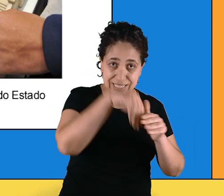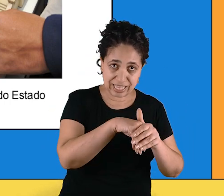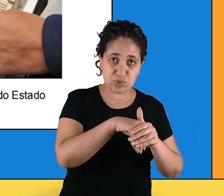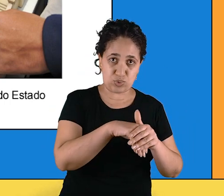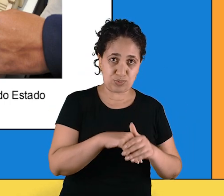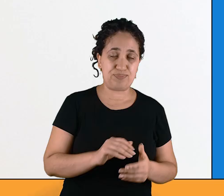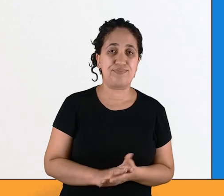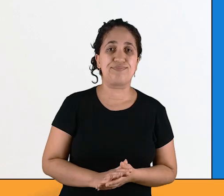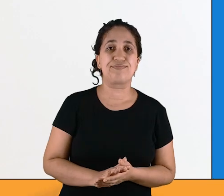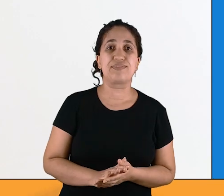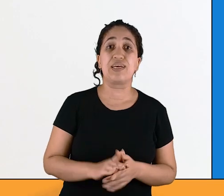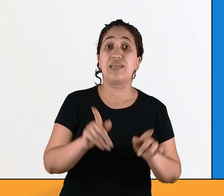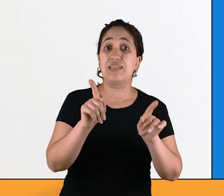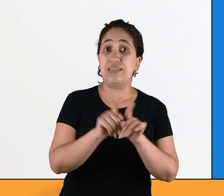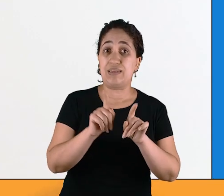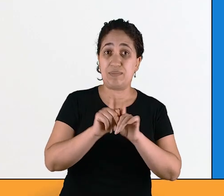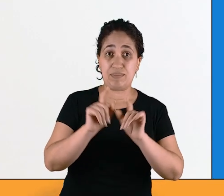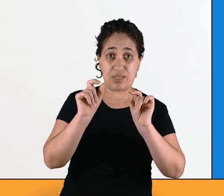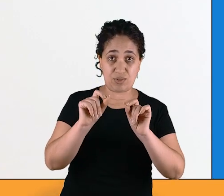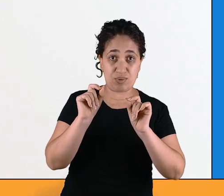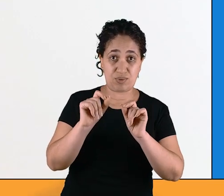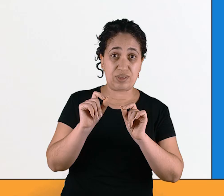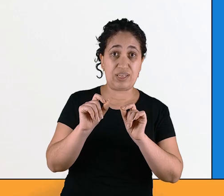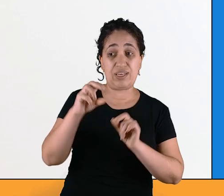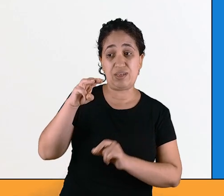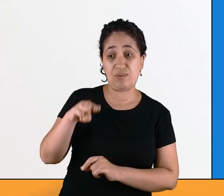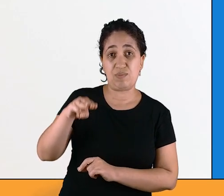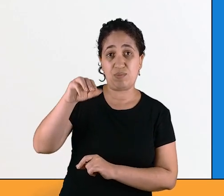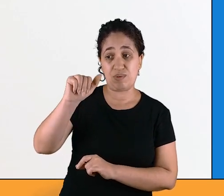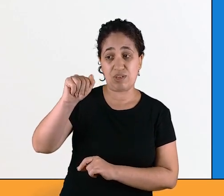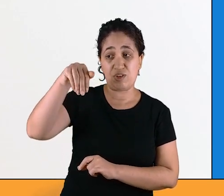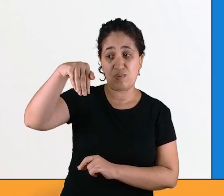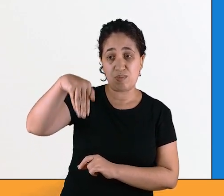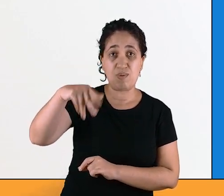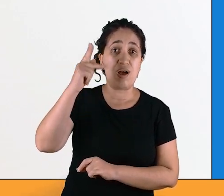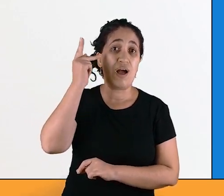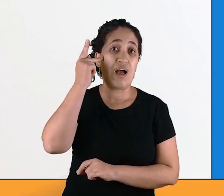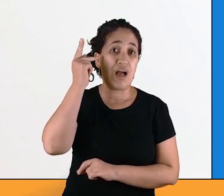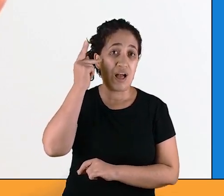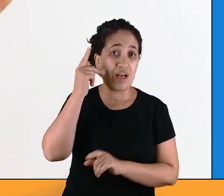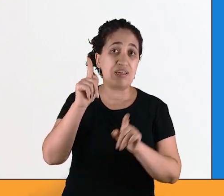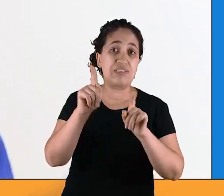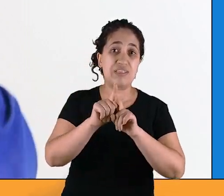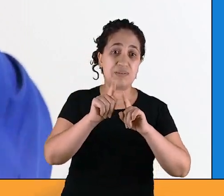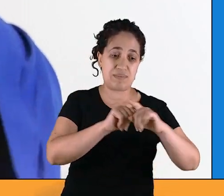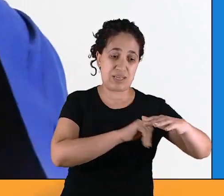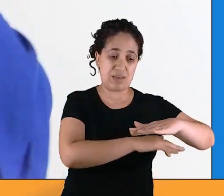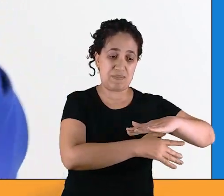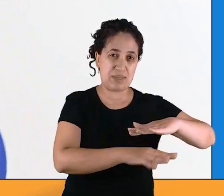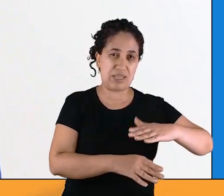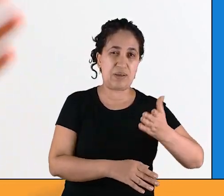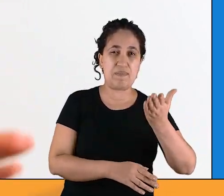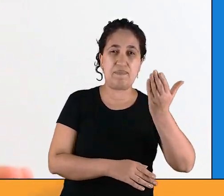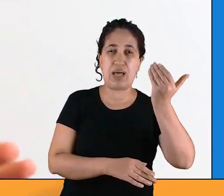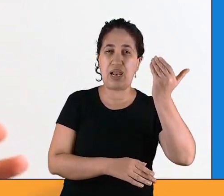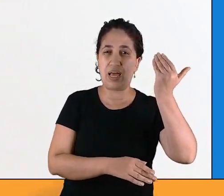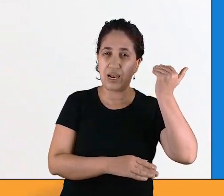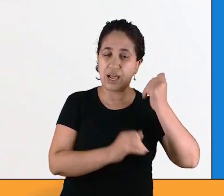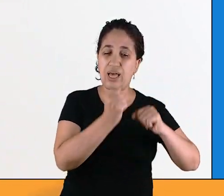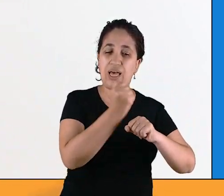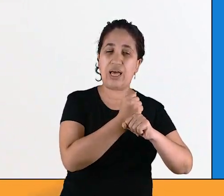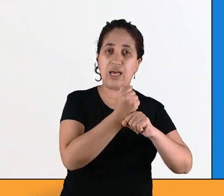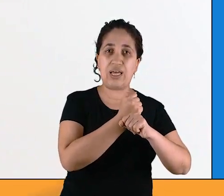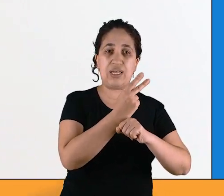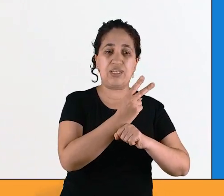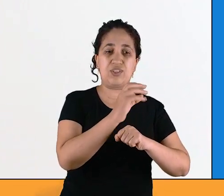das galerias. A gente também vai citar o trabalho do Museu de Arte Moderna de São Paulo, assim como a Pinacoteca lá no comecinho dos